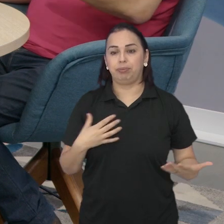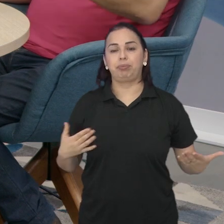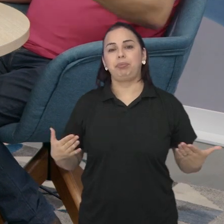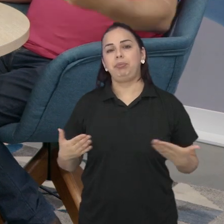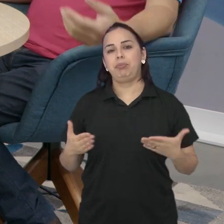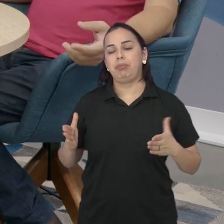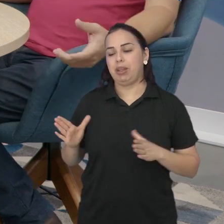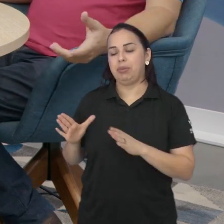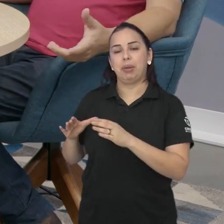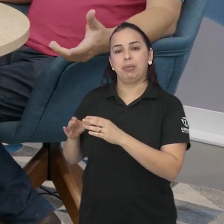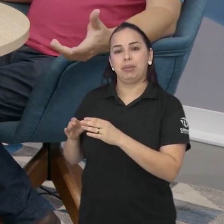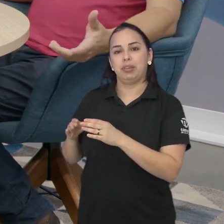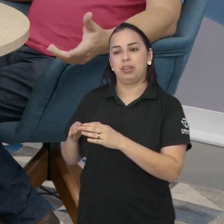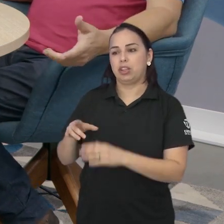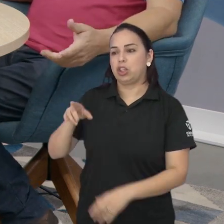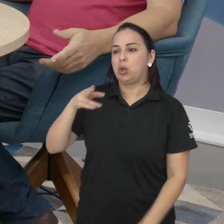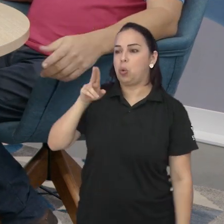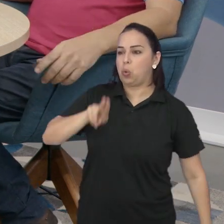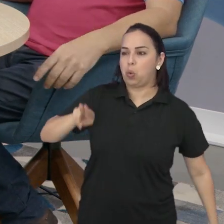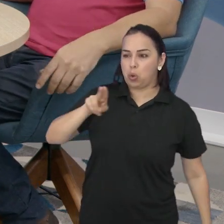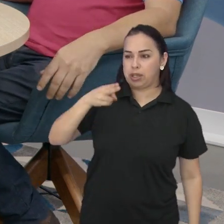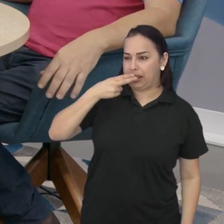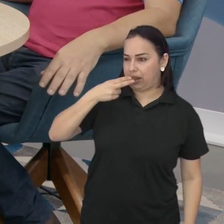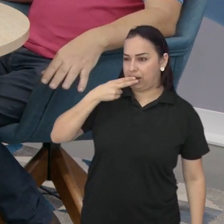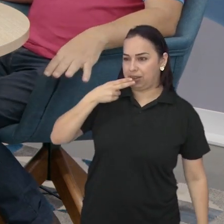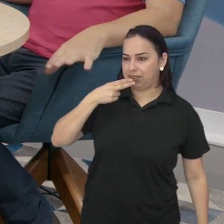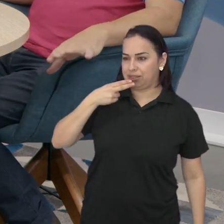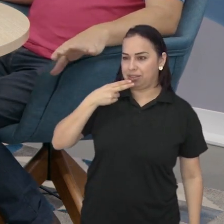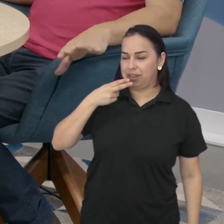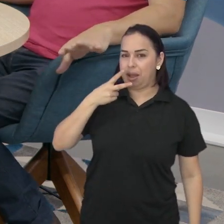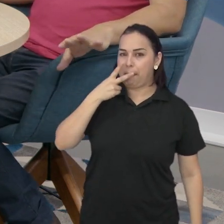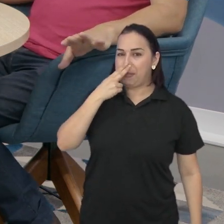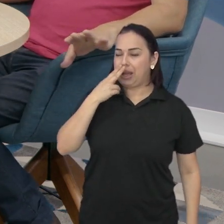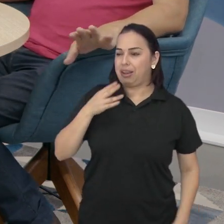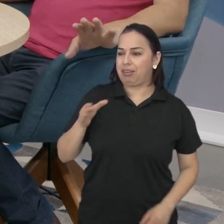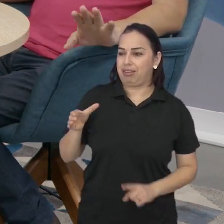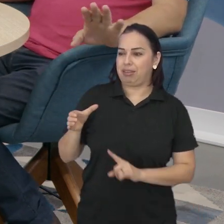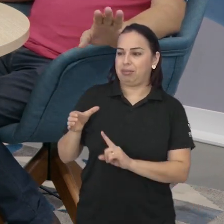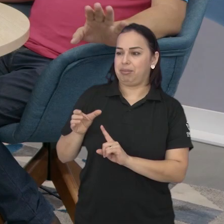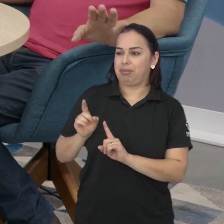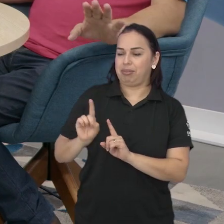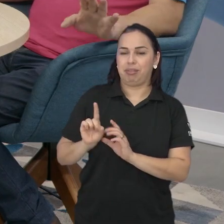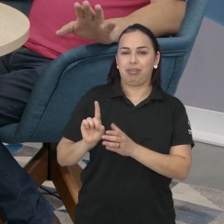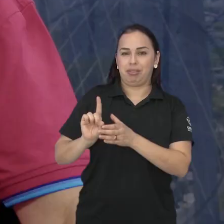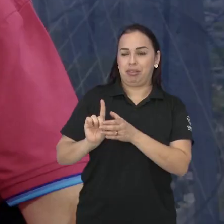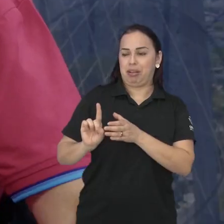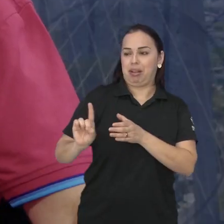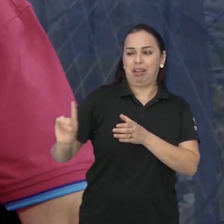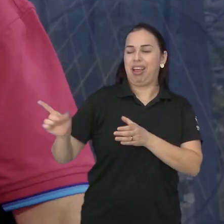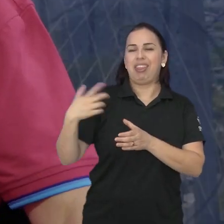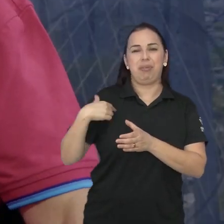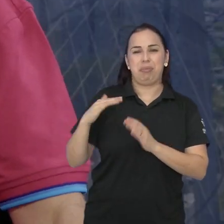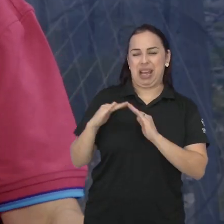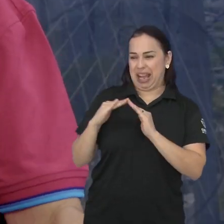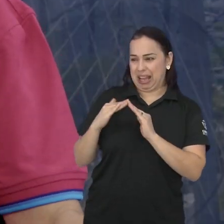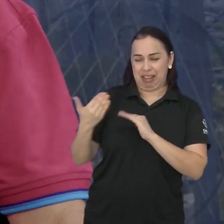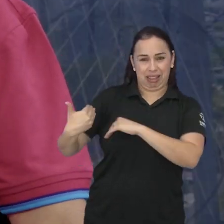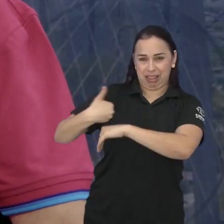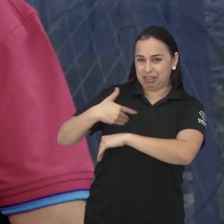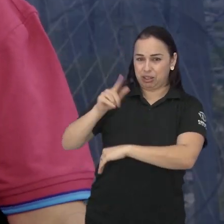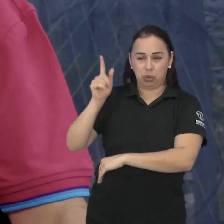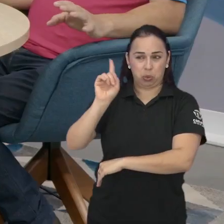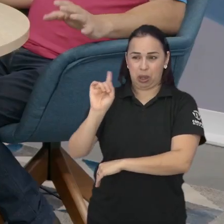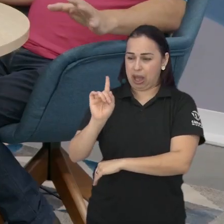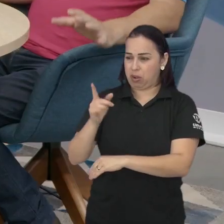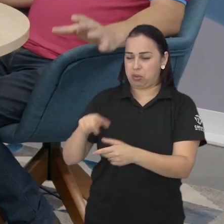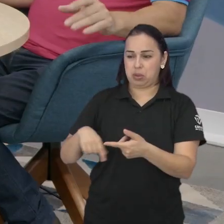temos os nossos grupos, a pessoa que faz uso do tabaco ainda, muitas vezes a gente começa a apartar do nosso convívio. Não dá mais para ir na minha casa,